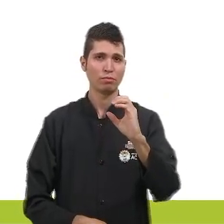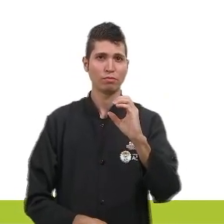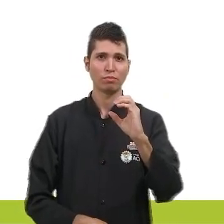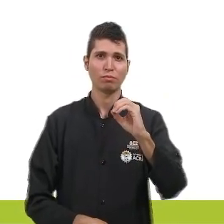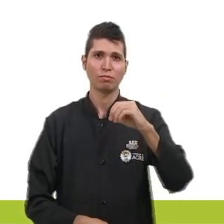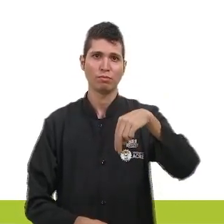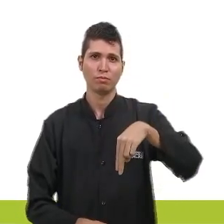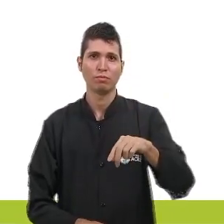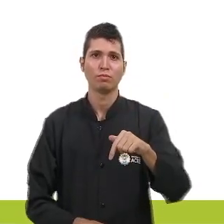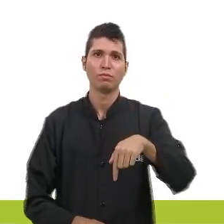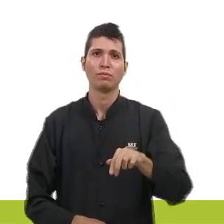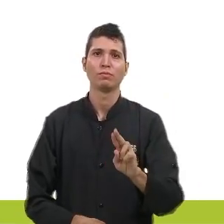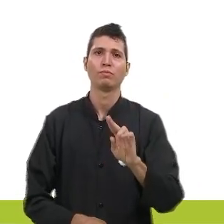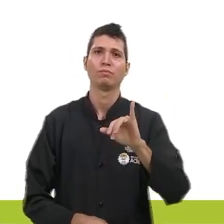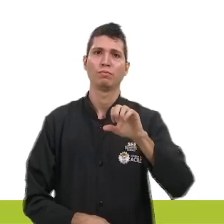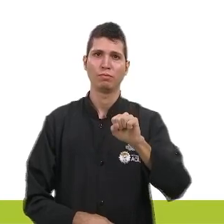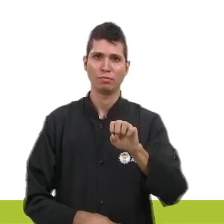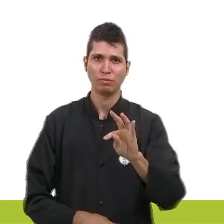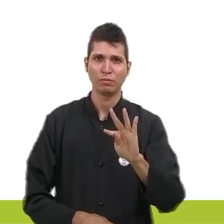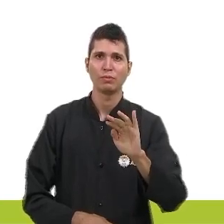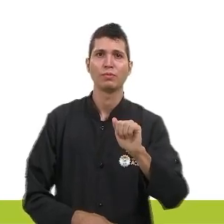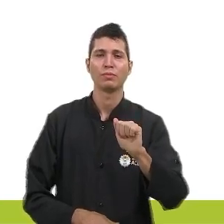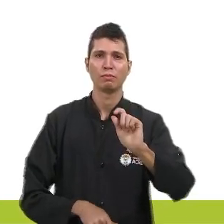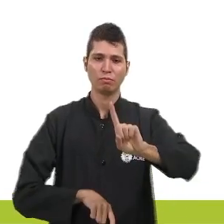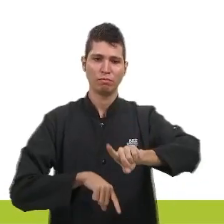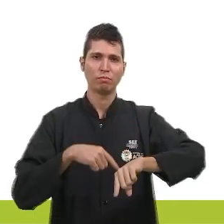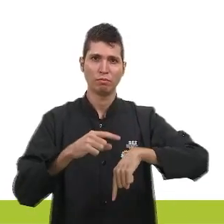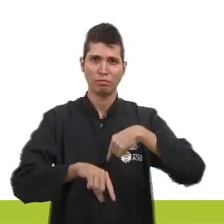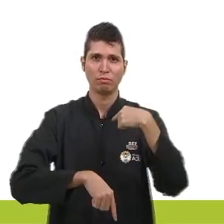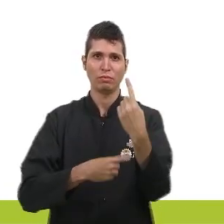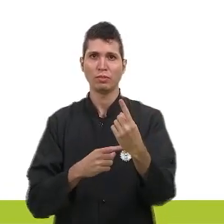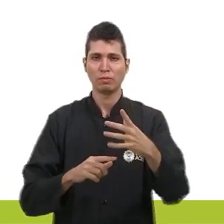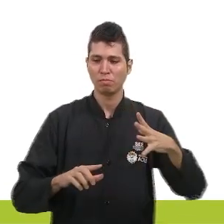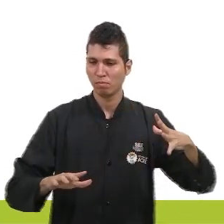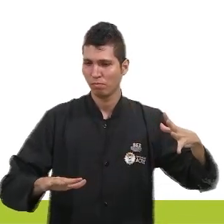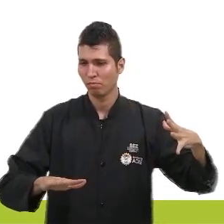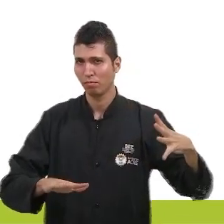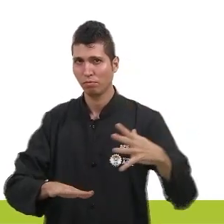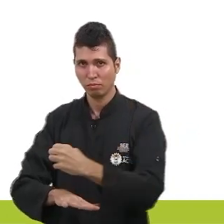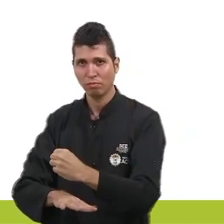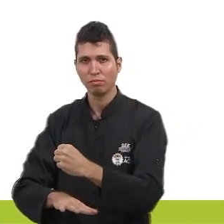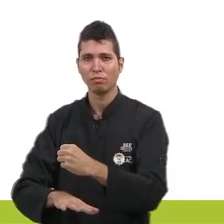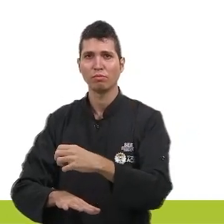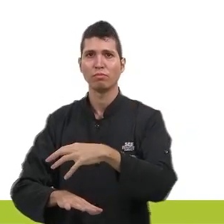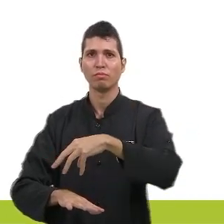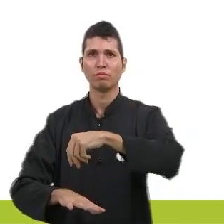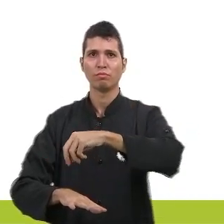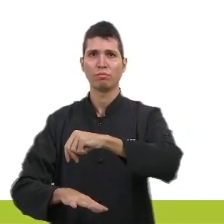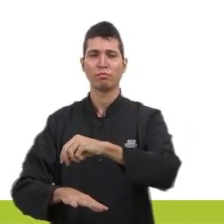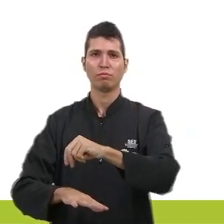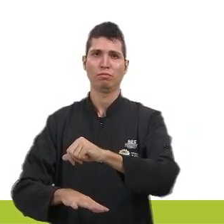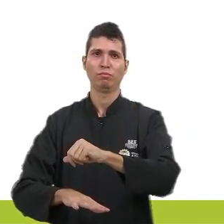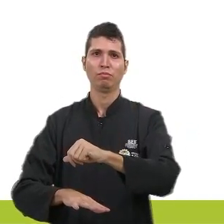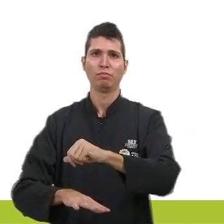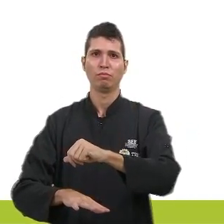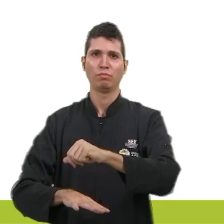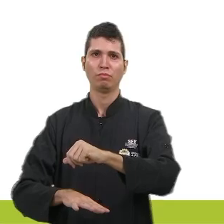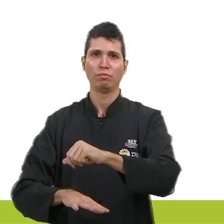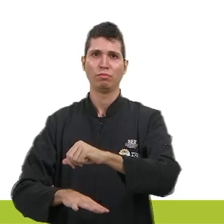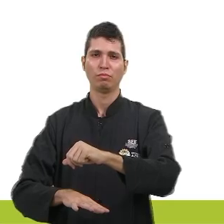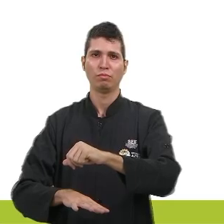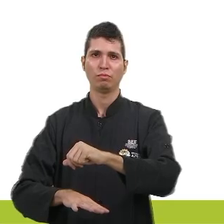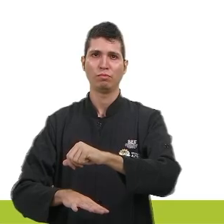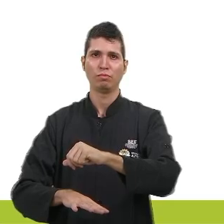É a chamada Reconquista Espanhola, galera, que vocês estudam na geografia, na história, né? Reconquista é essa que tinha um